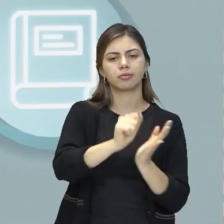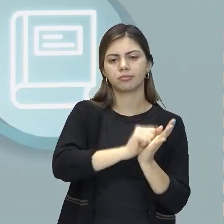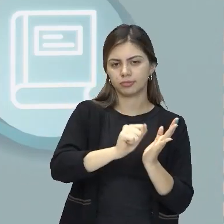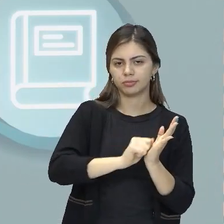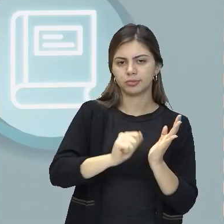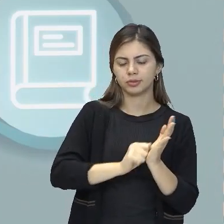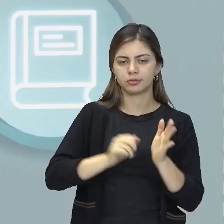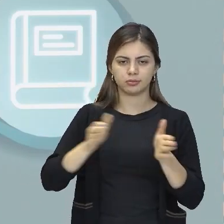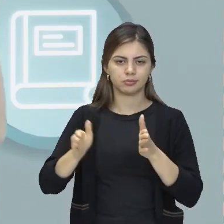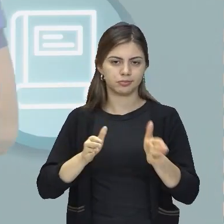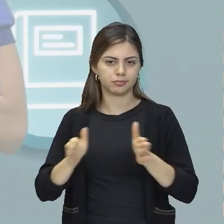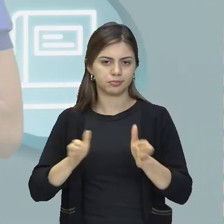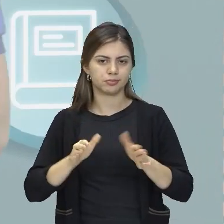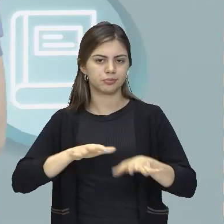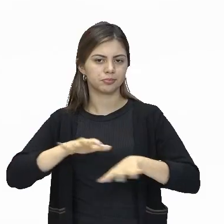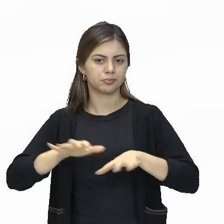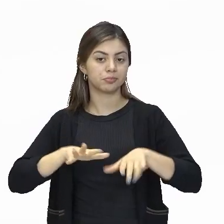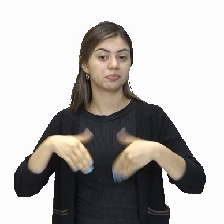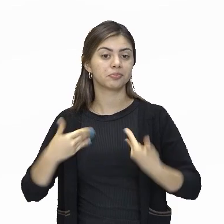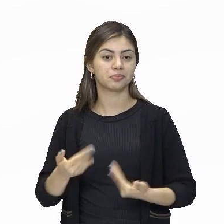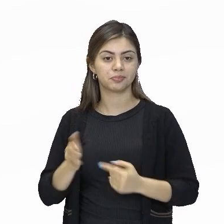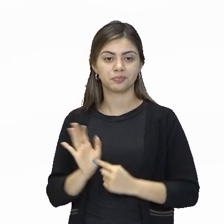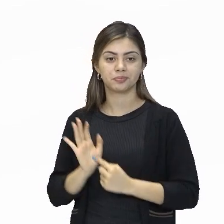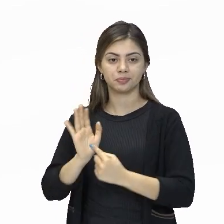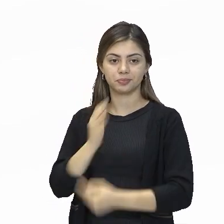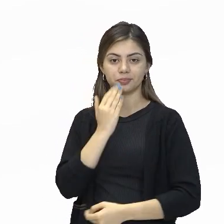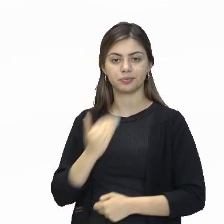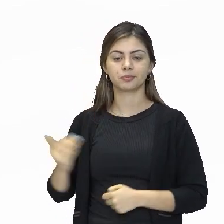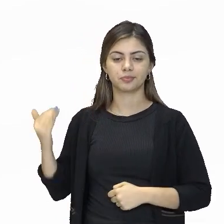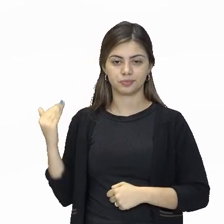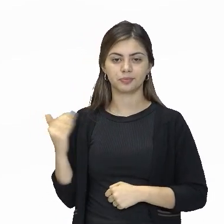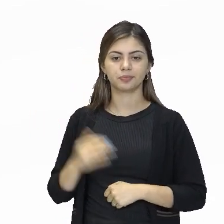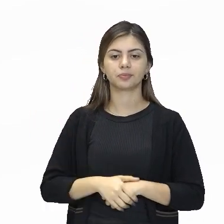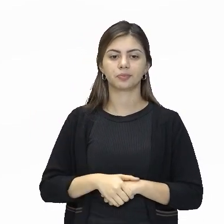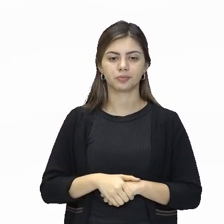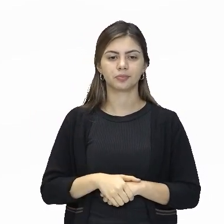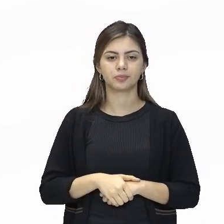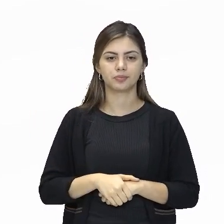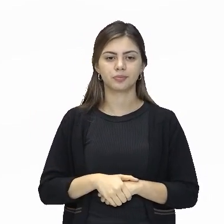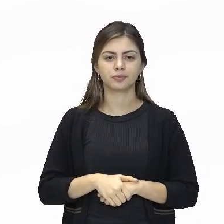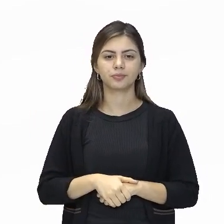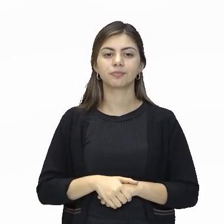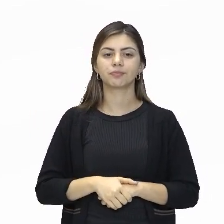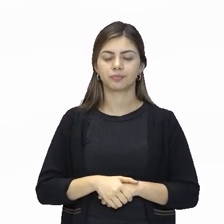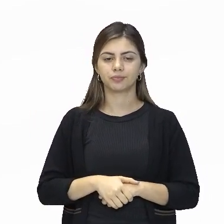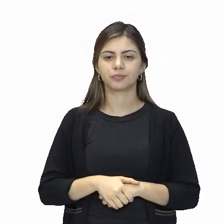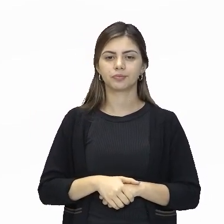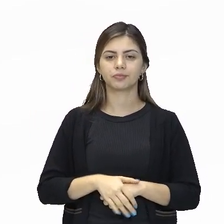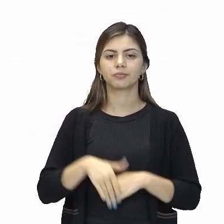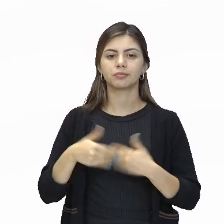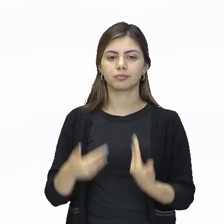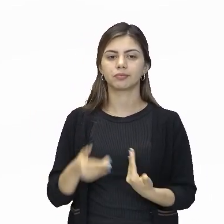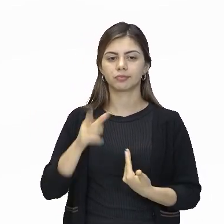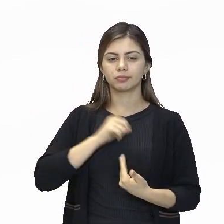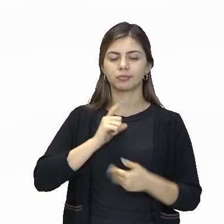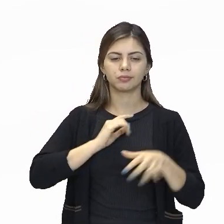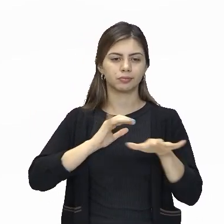escritores desse movimento? Vejam só aí quem foi os principais. Olha só. Nós temos como principais